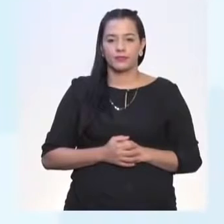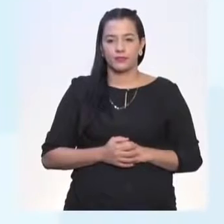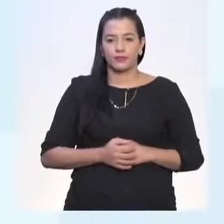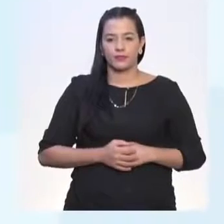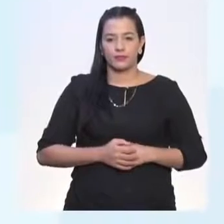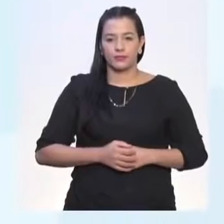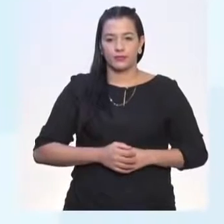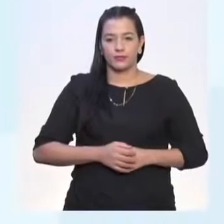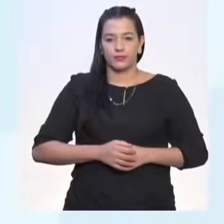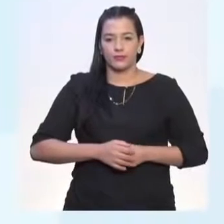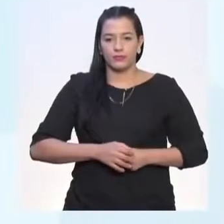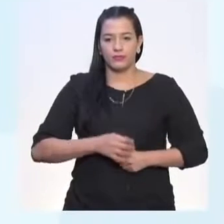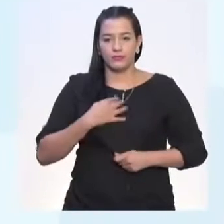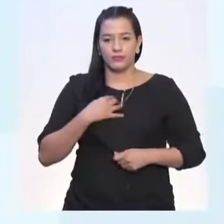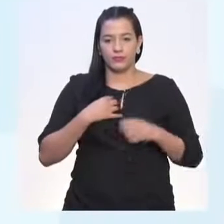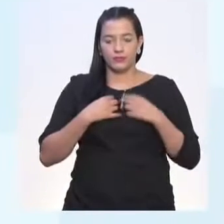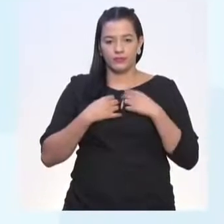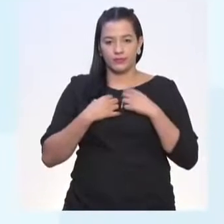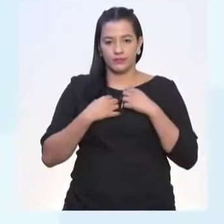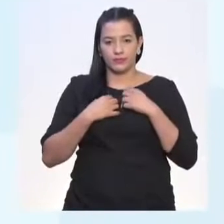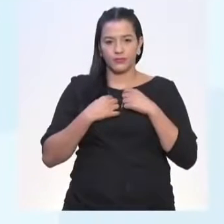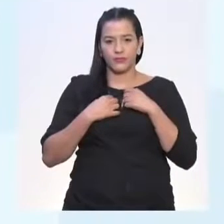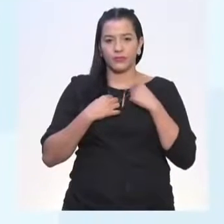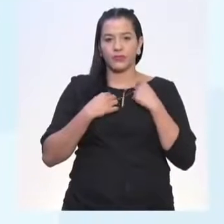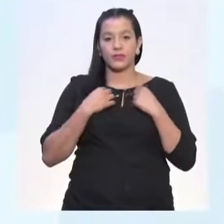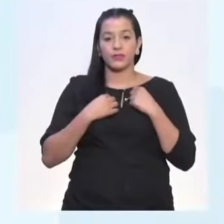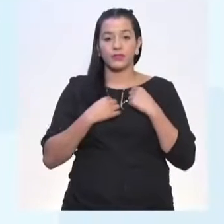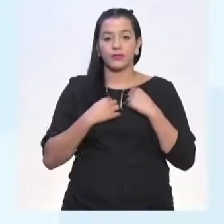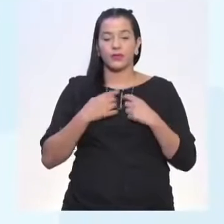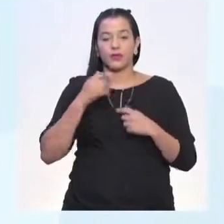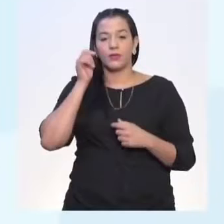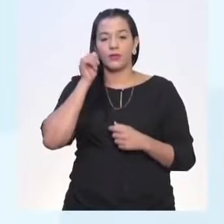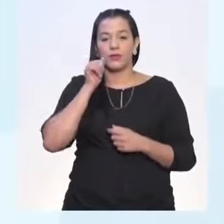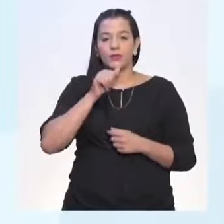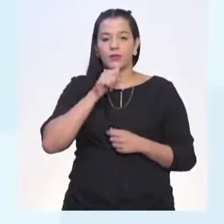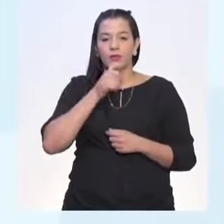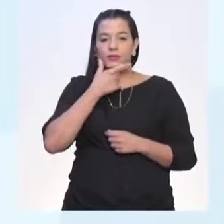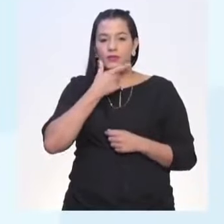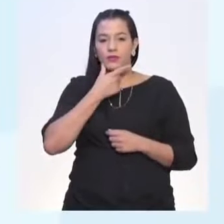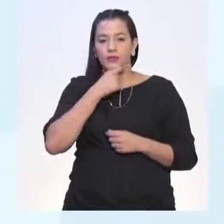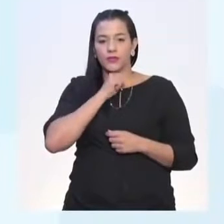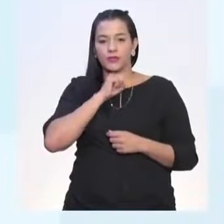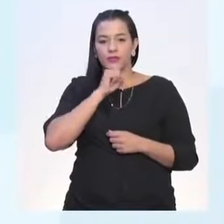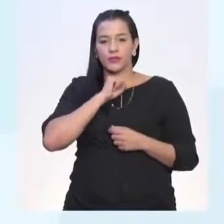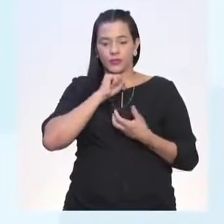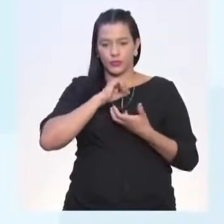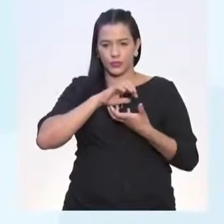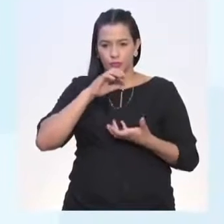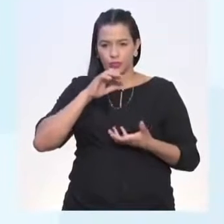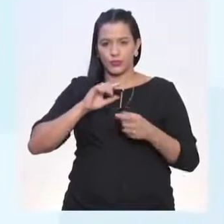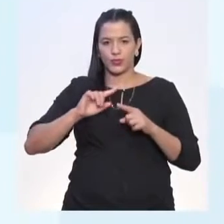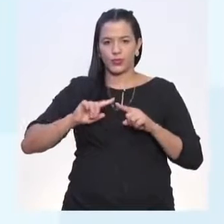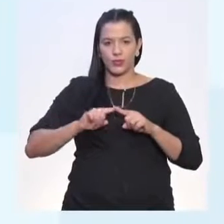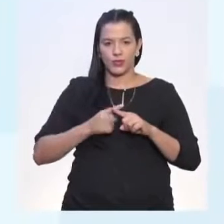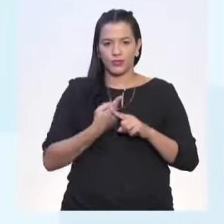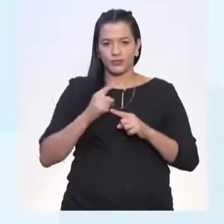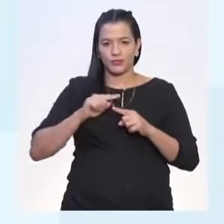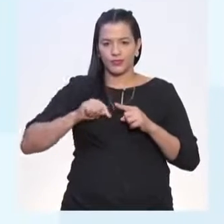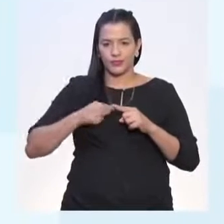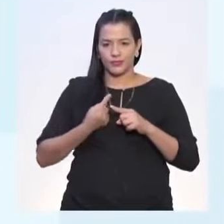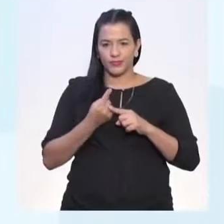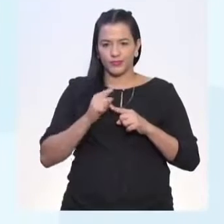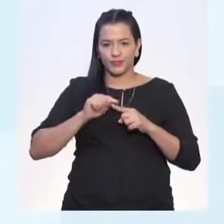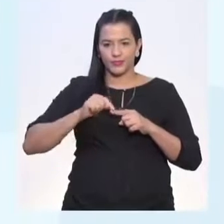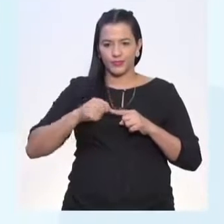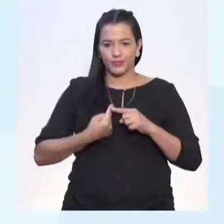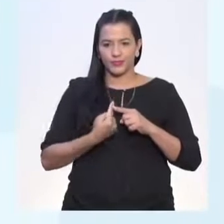Essa figura simples ali de uma senhora fazendo ali, eu acho que crochê. É crochê, né? Com certeza. A